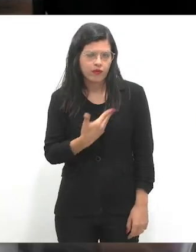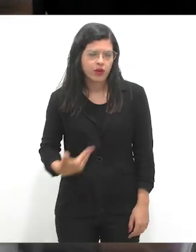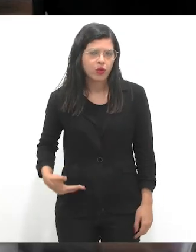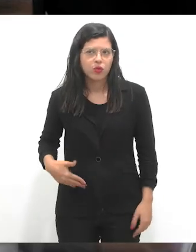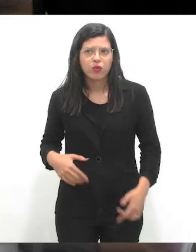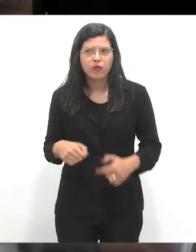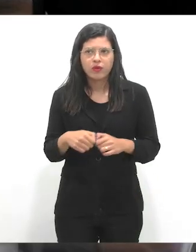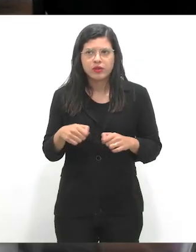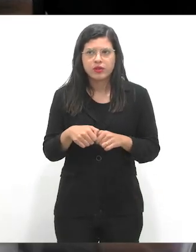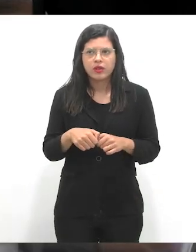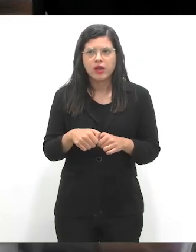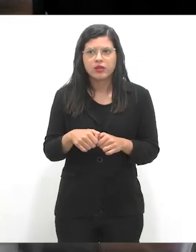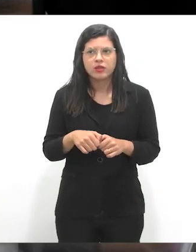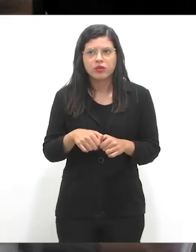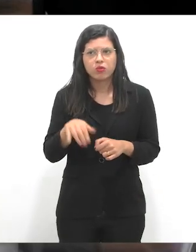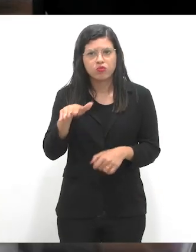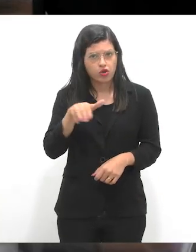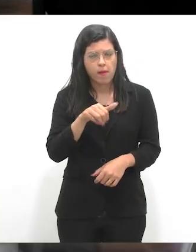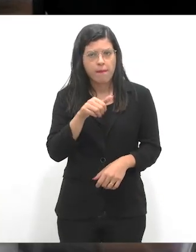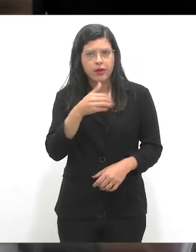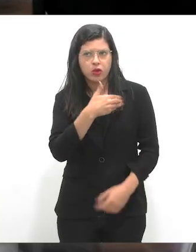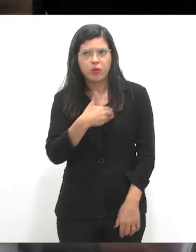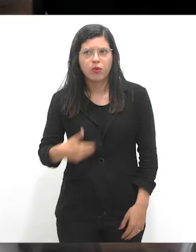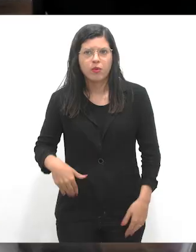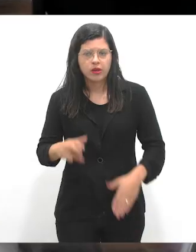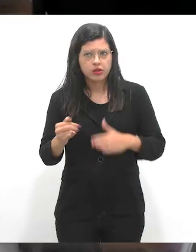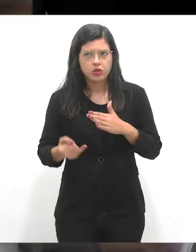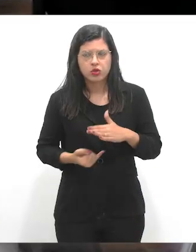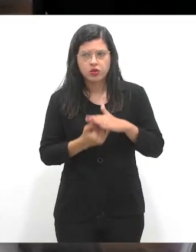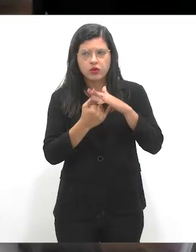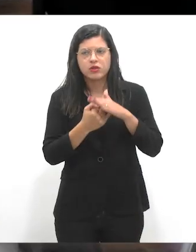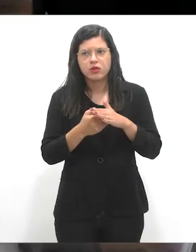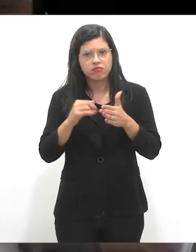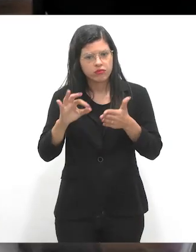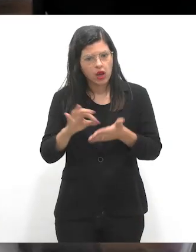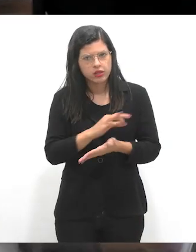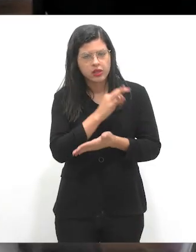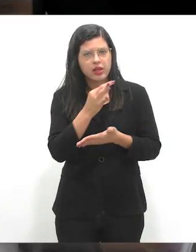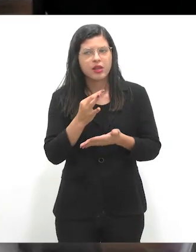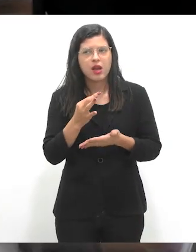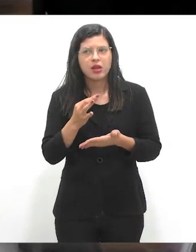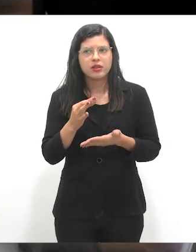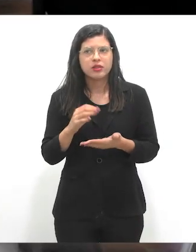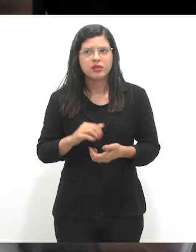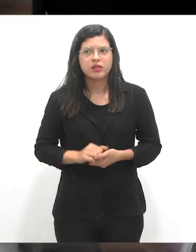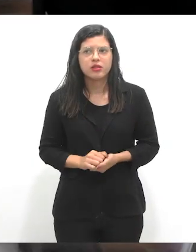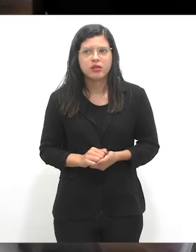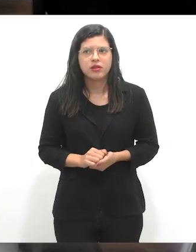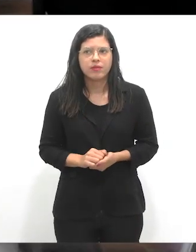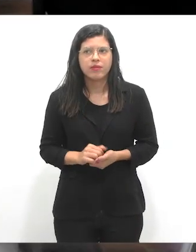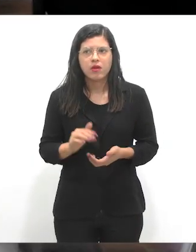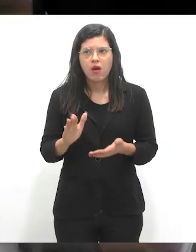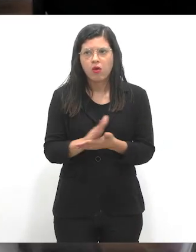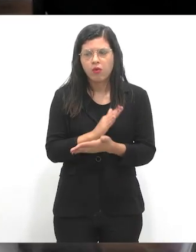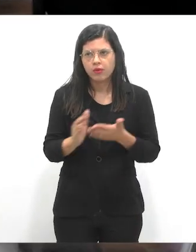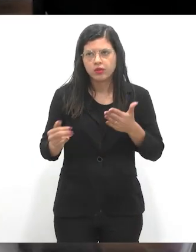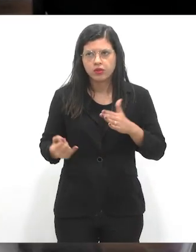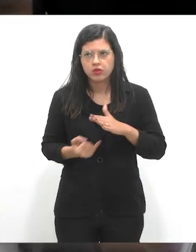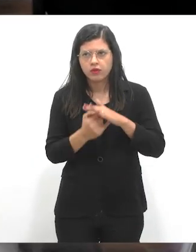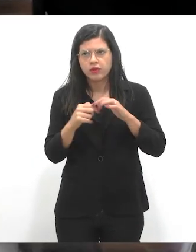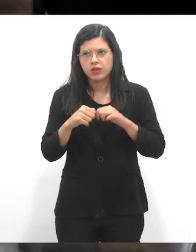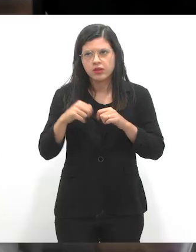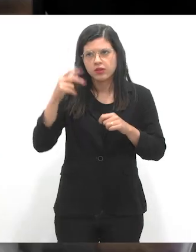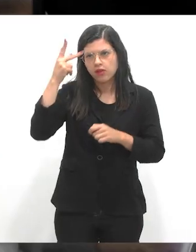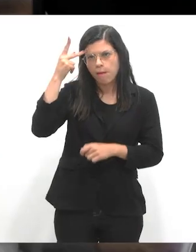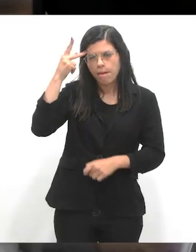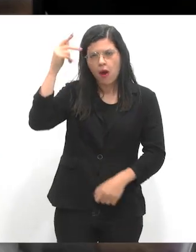governo fizesse um chamamento público para que essas instituições pudessem se candidatar. Então, algumas instituições que